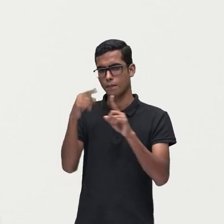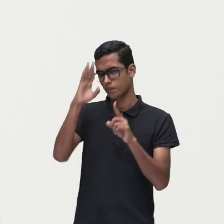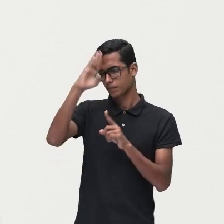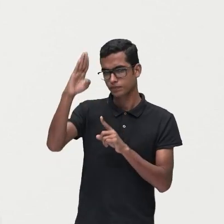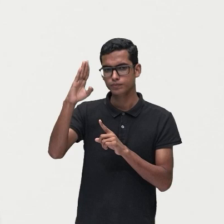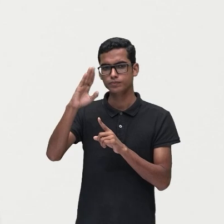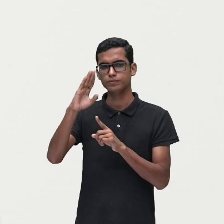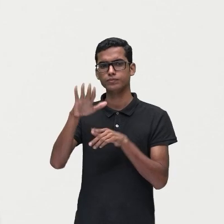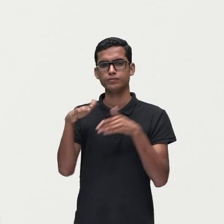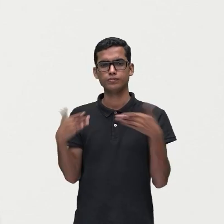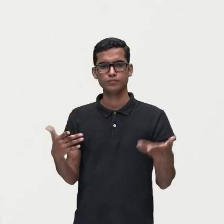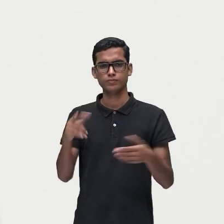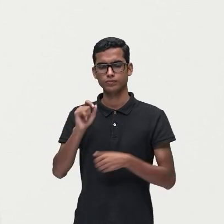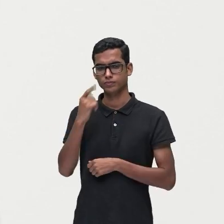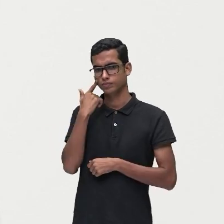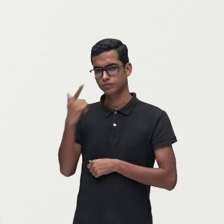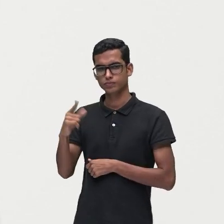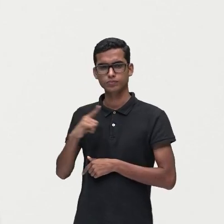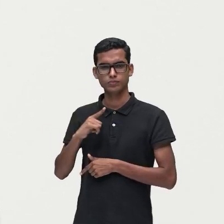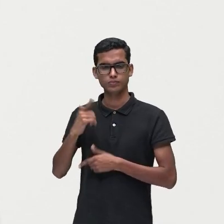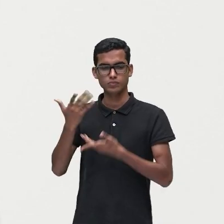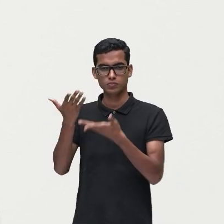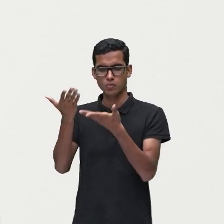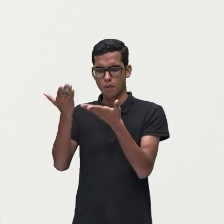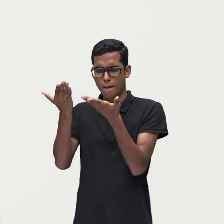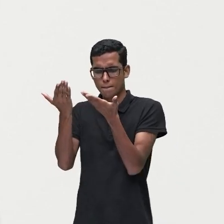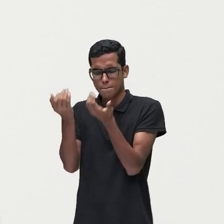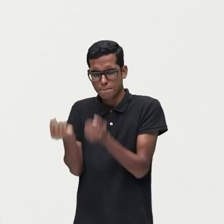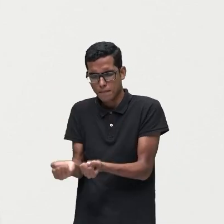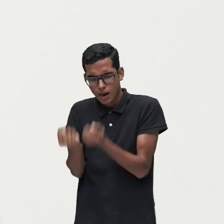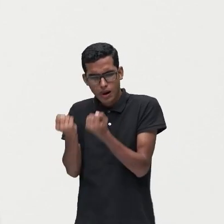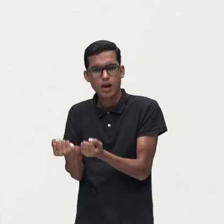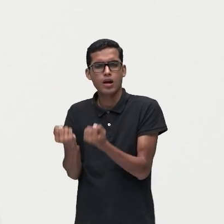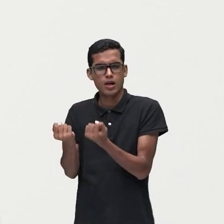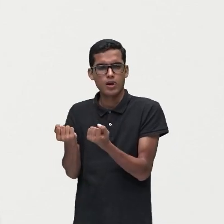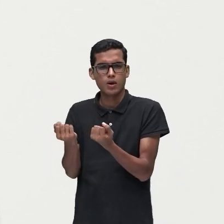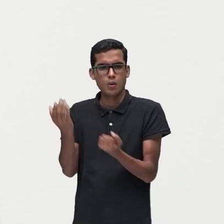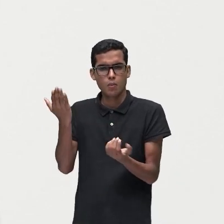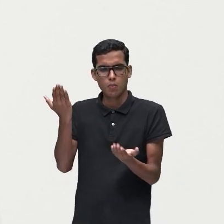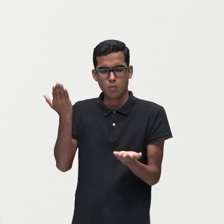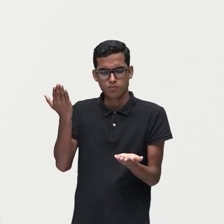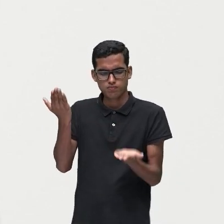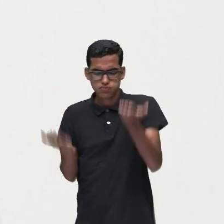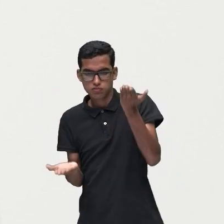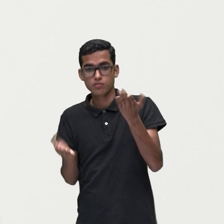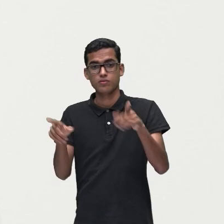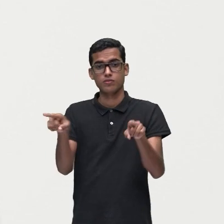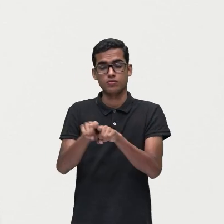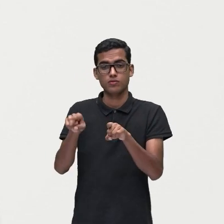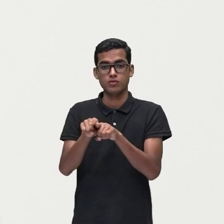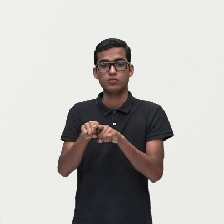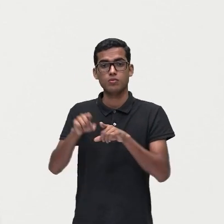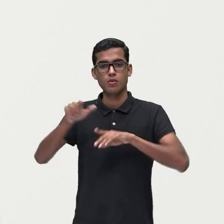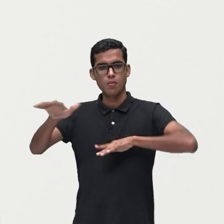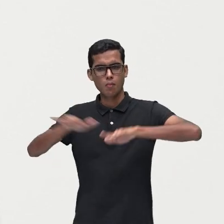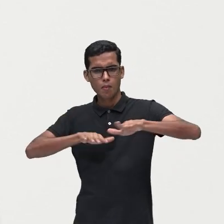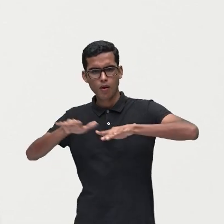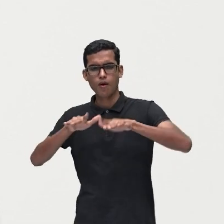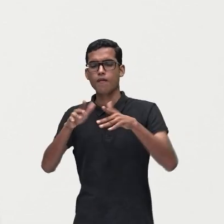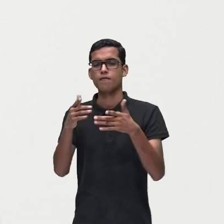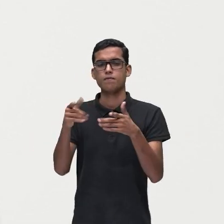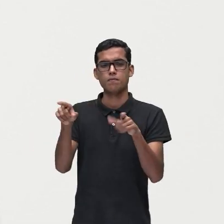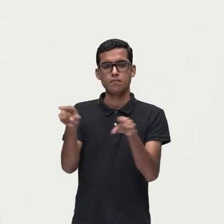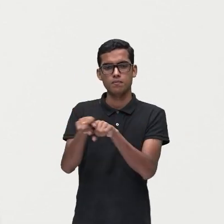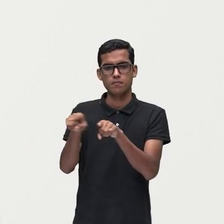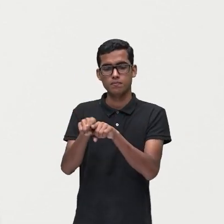finalidade, elevar objetos pesados, recortar, movimentar. E nesse desenho você